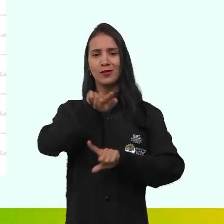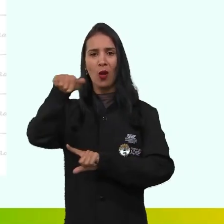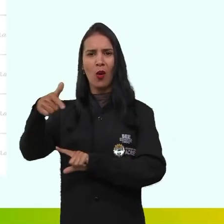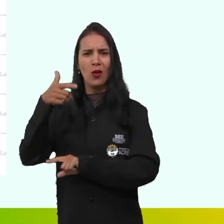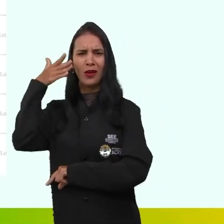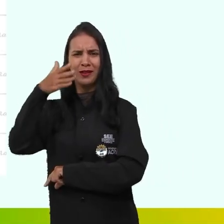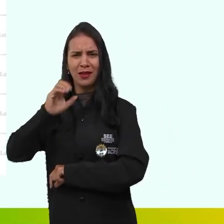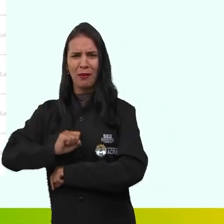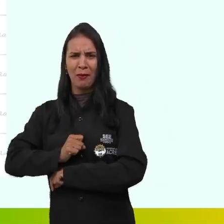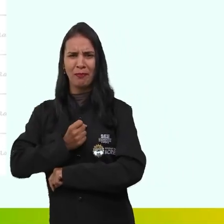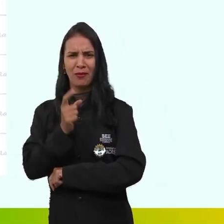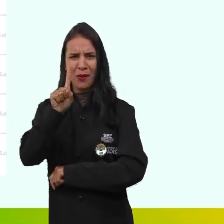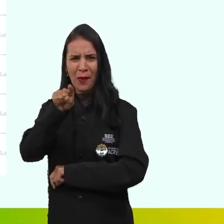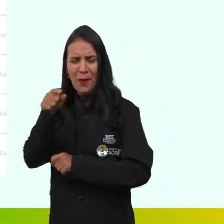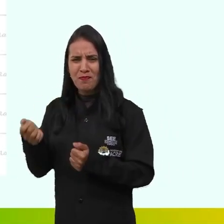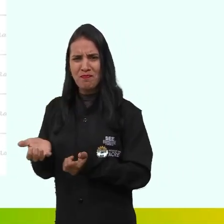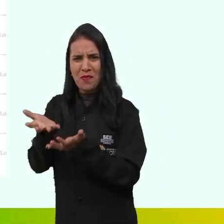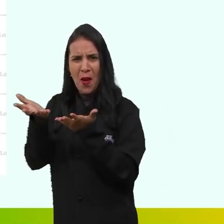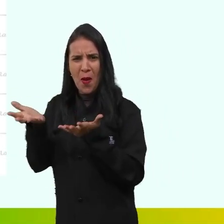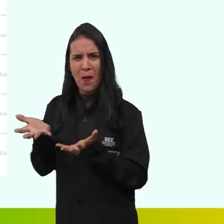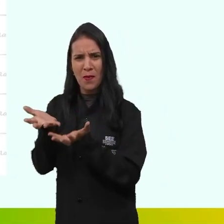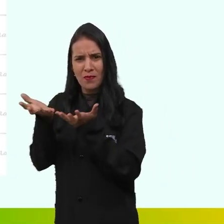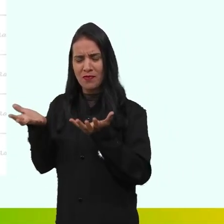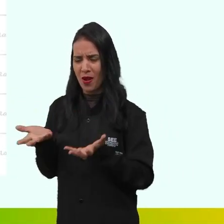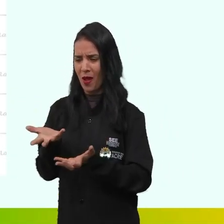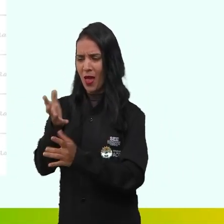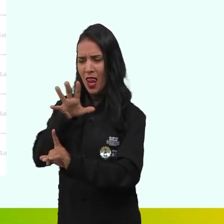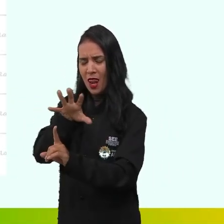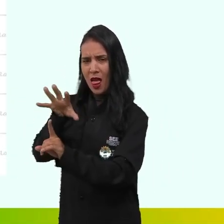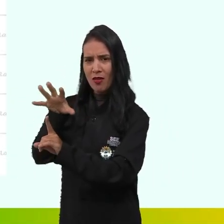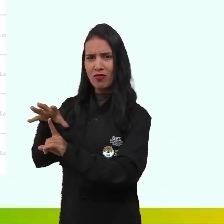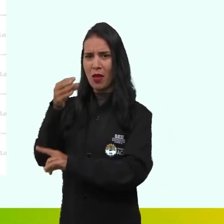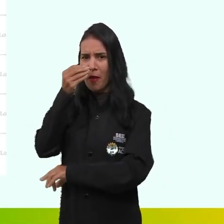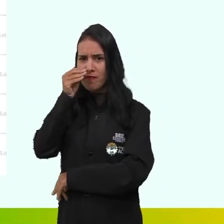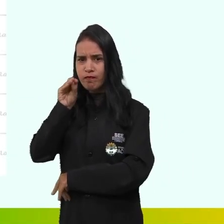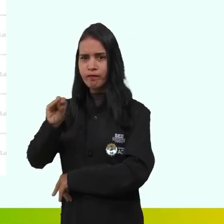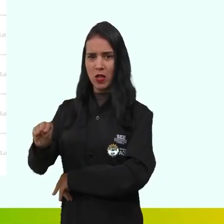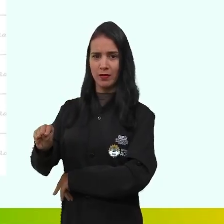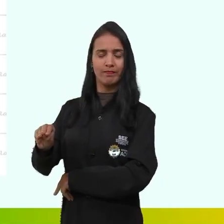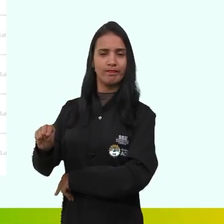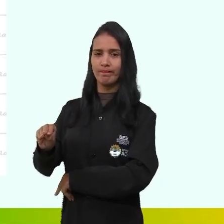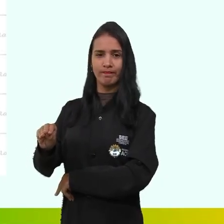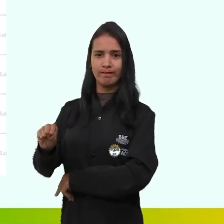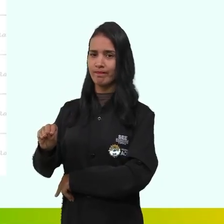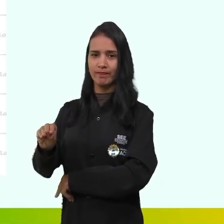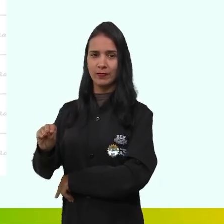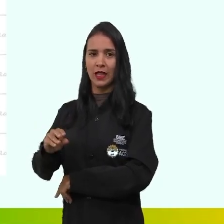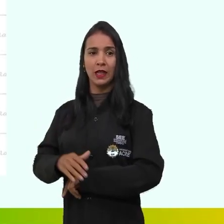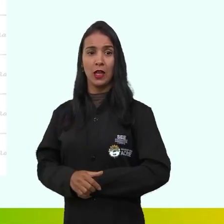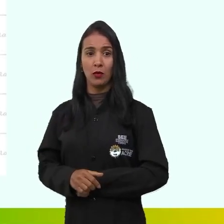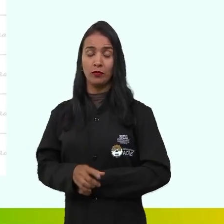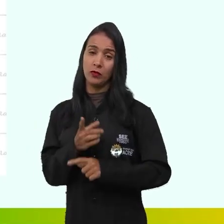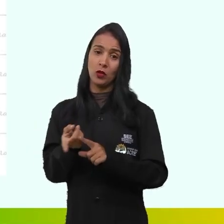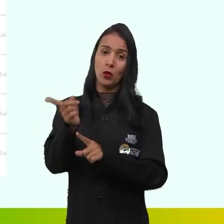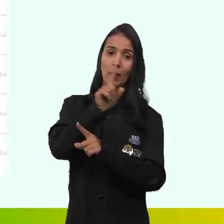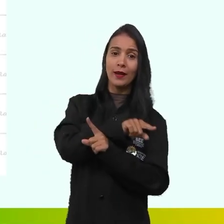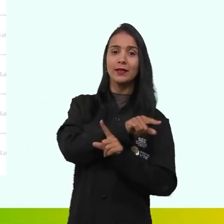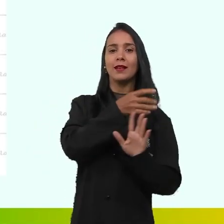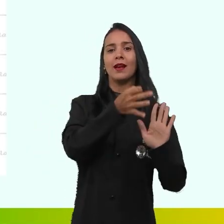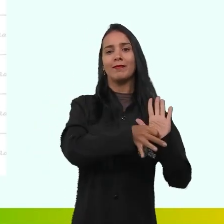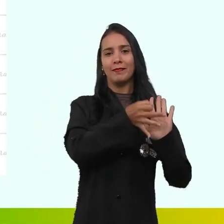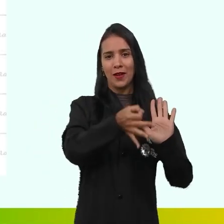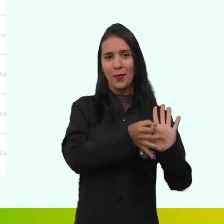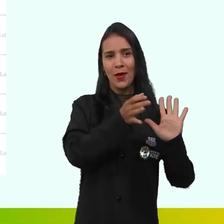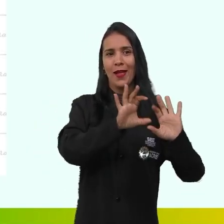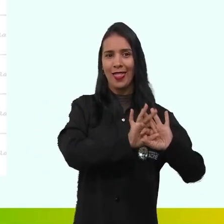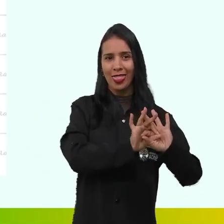é a promoção e a manifestação de discriminação. Então, enquanto a liberdade de expressão constitui